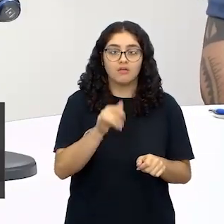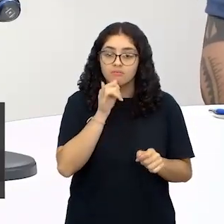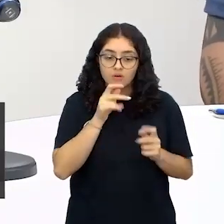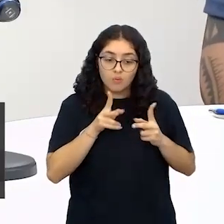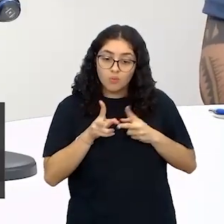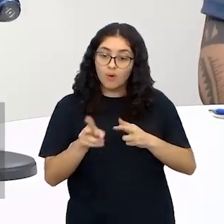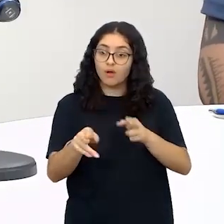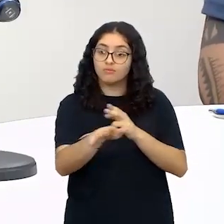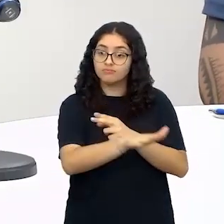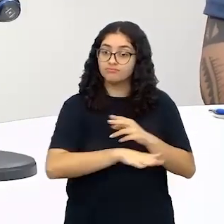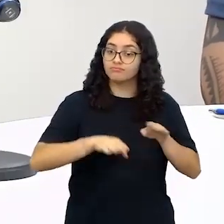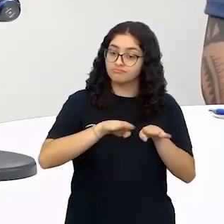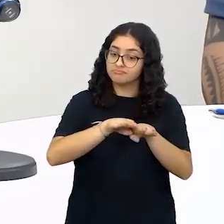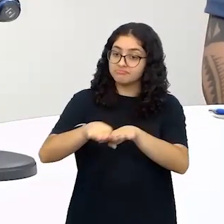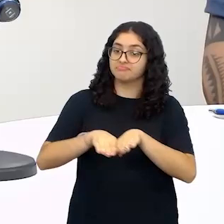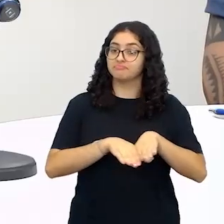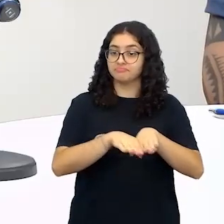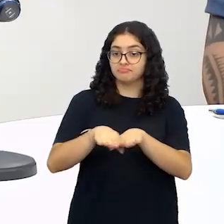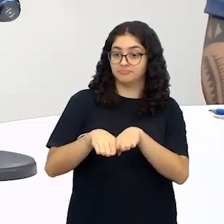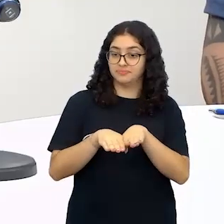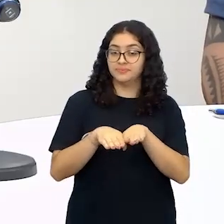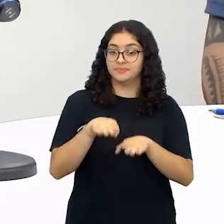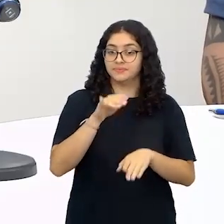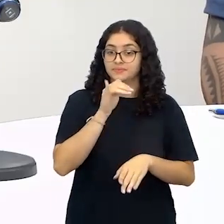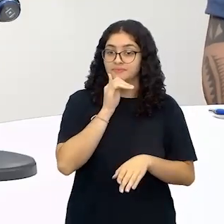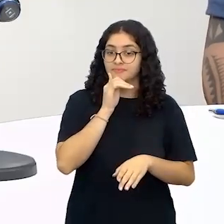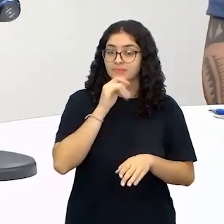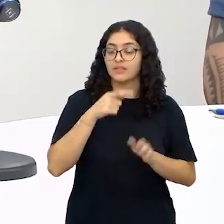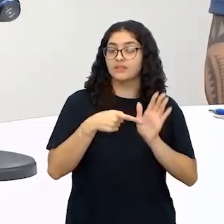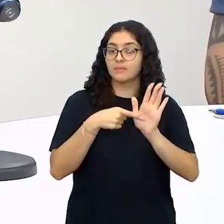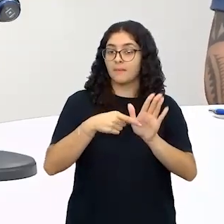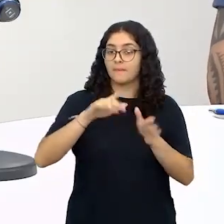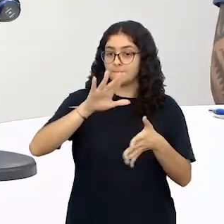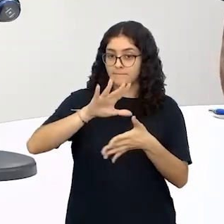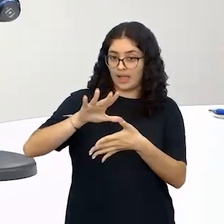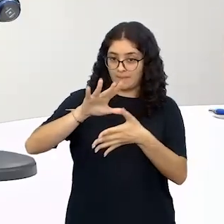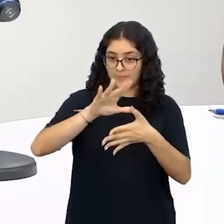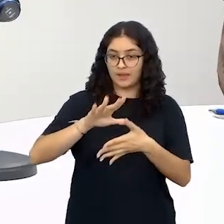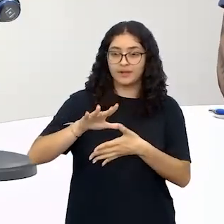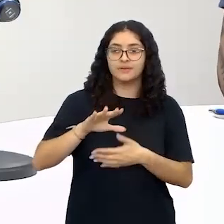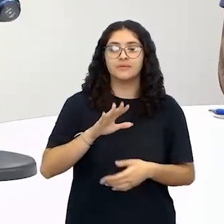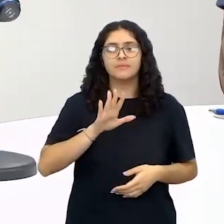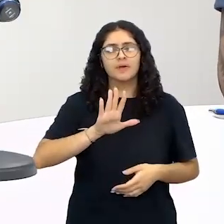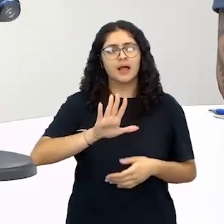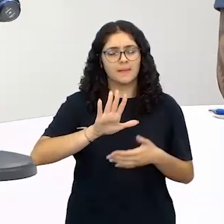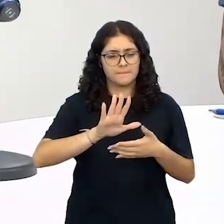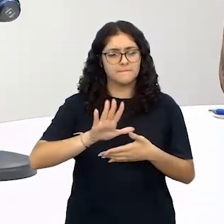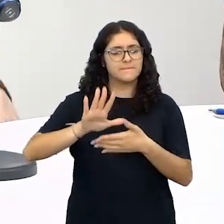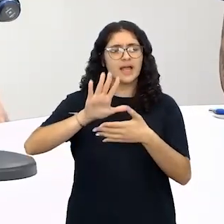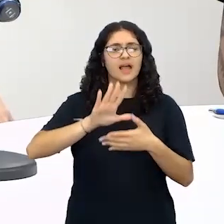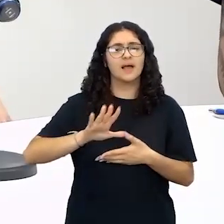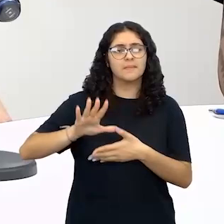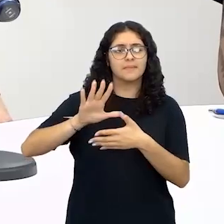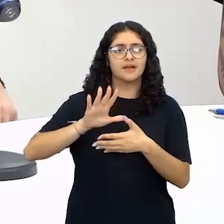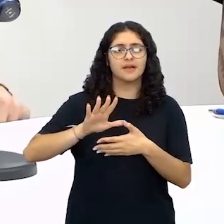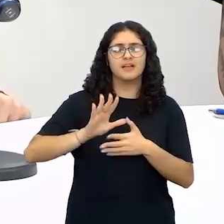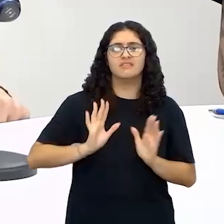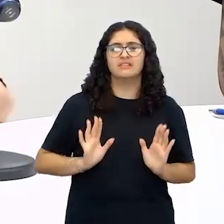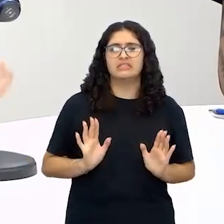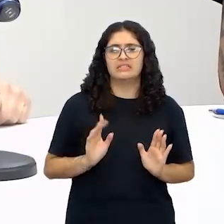todos. Eu vou dar um exemplo de mapas. Aí todo mundo fala mapa, aí vem com aquelas